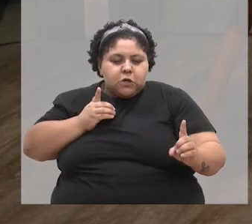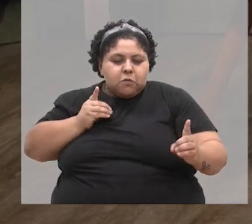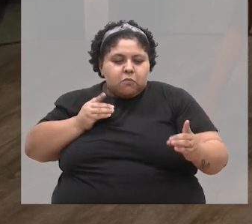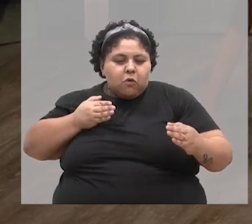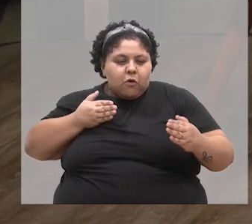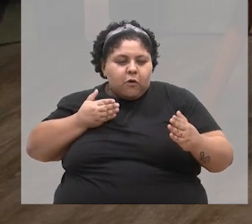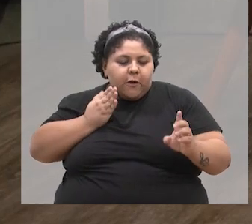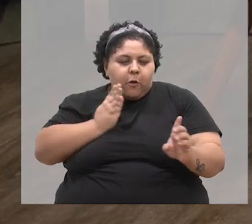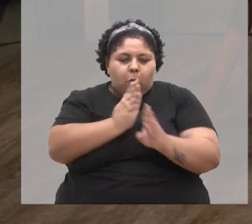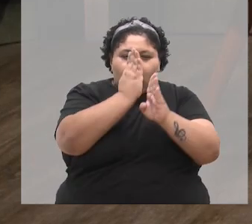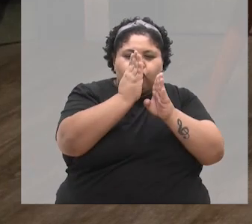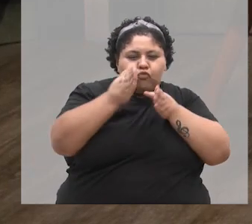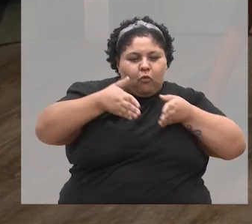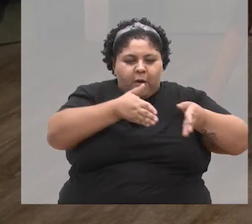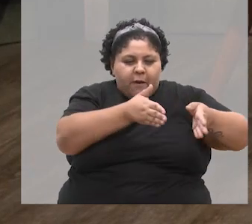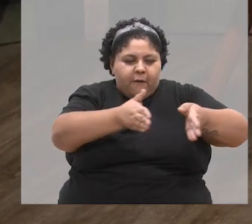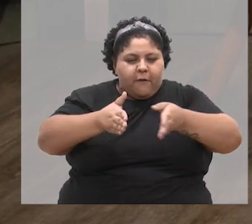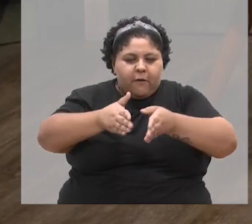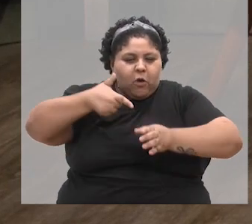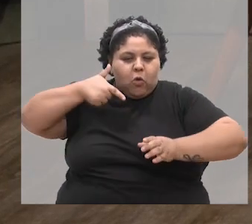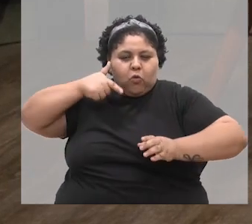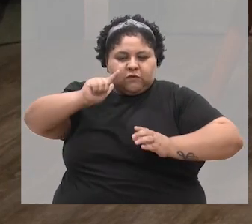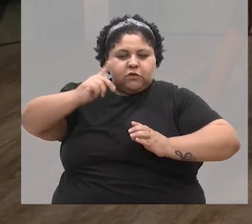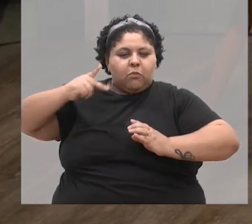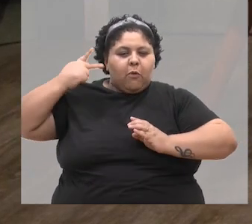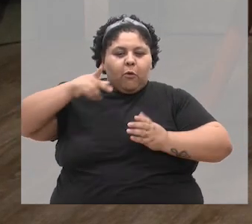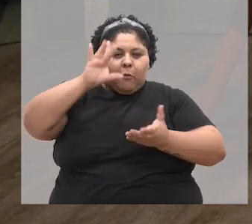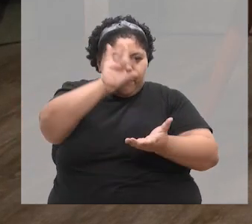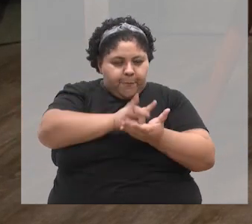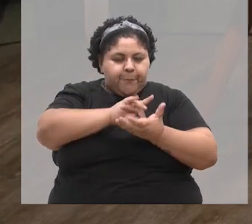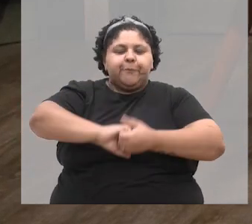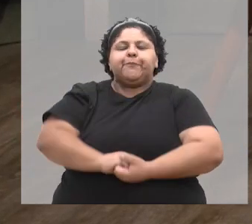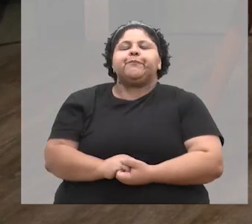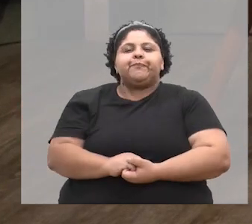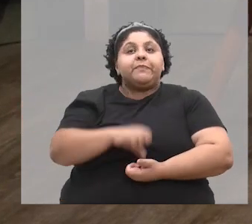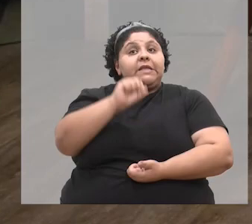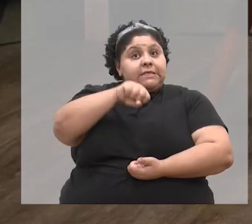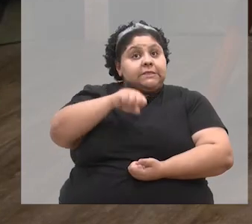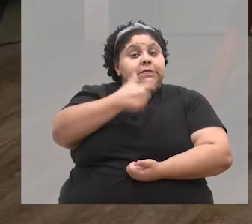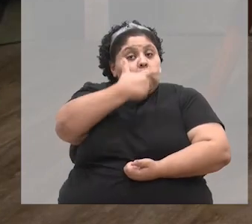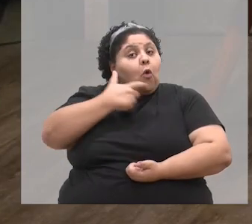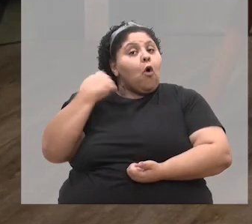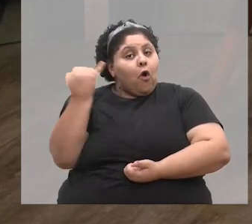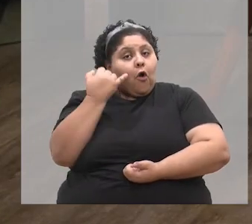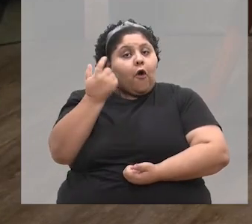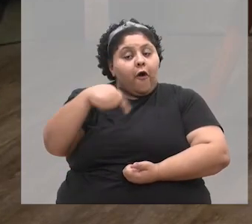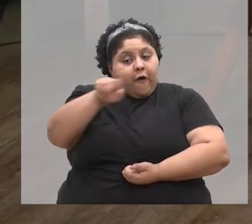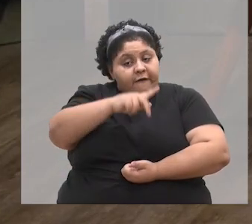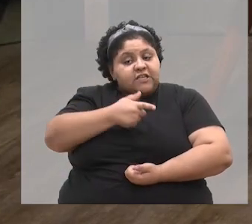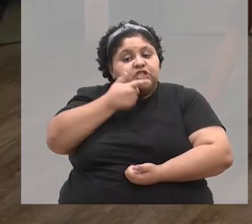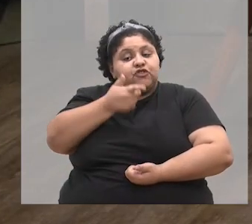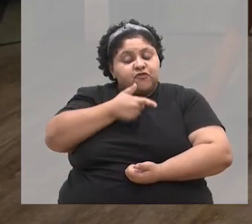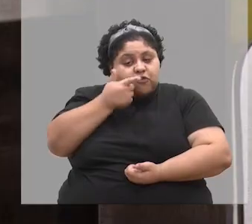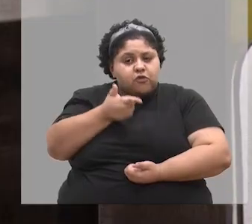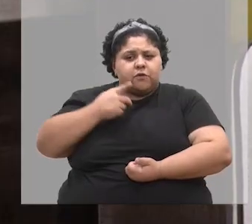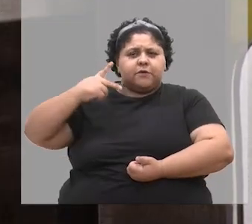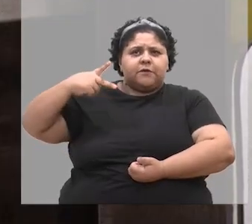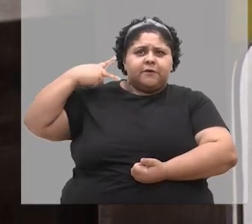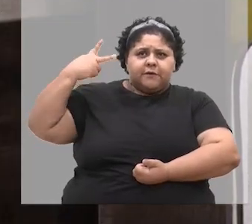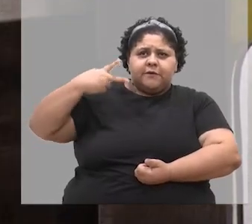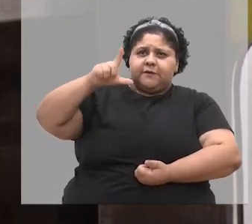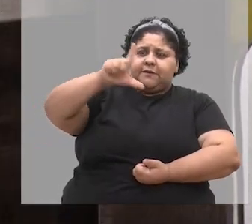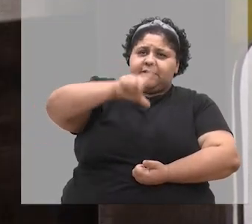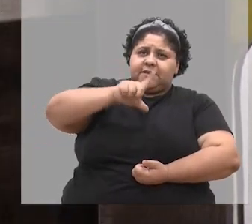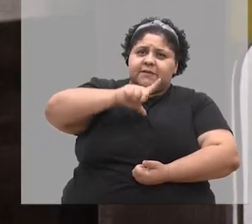achou um caminho e conseguiu provocar uma política pública efetiva. Exatamente, acho que isso é importante, né, a gente falar que